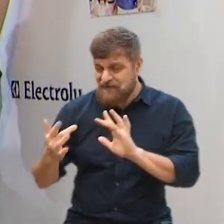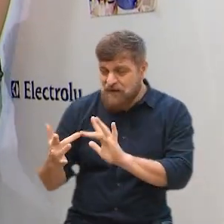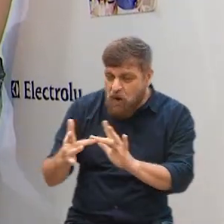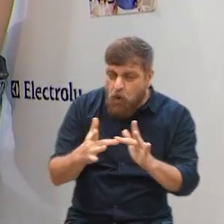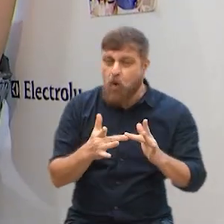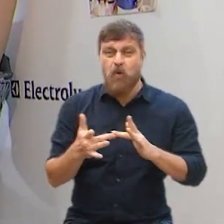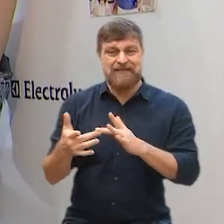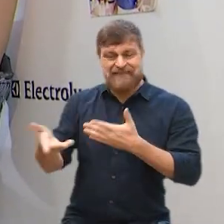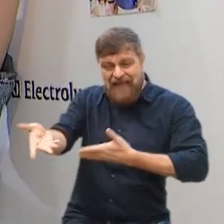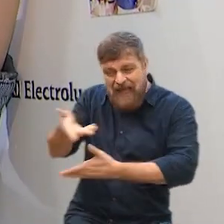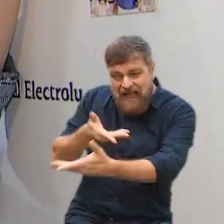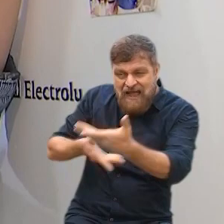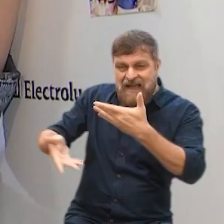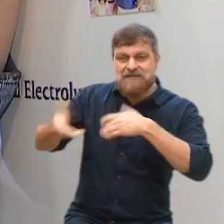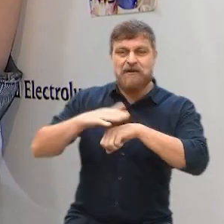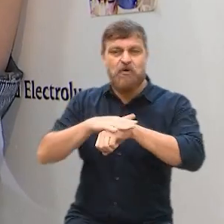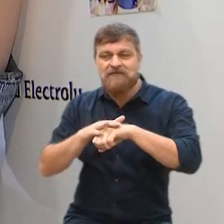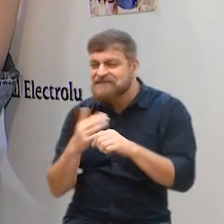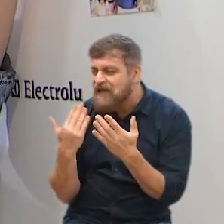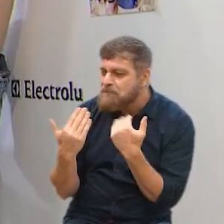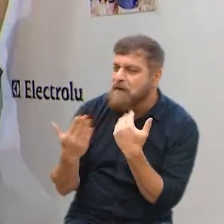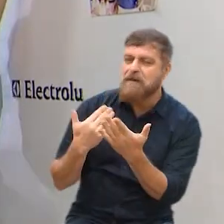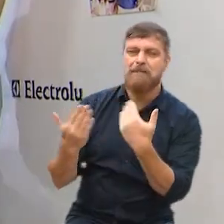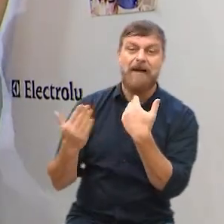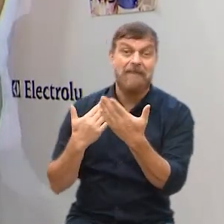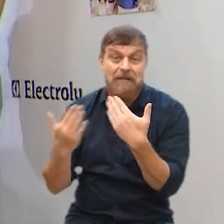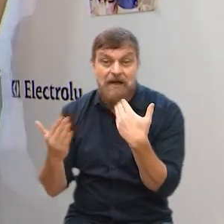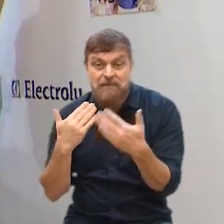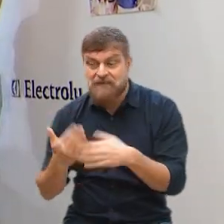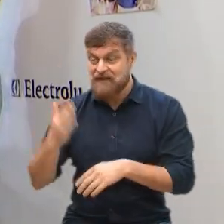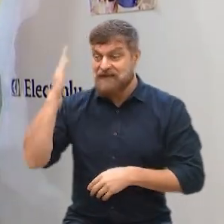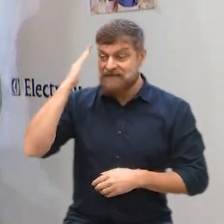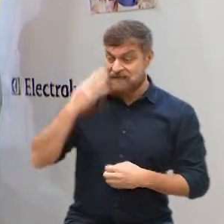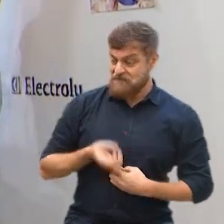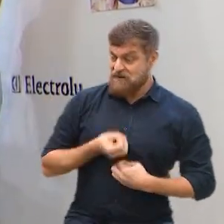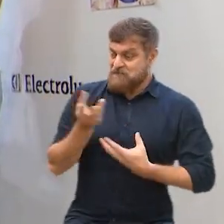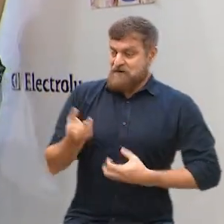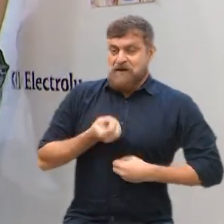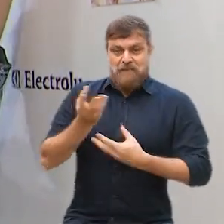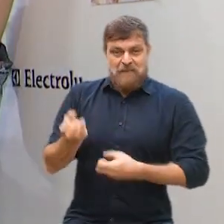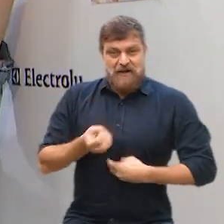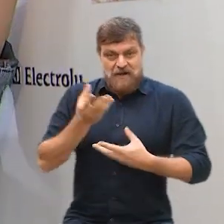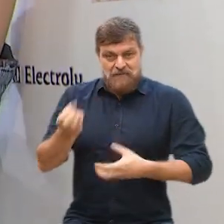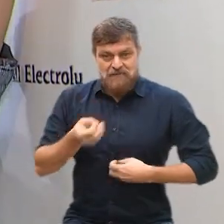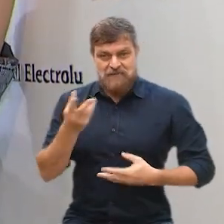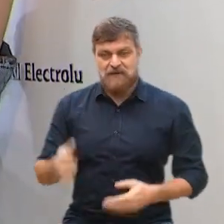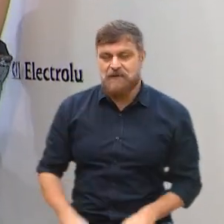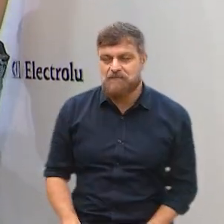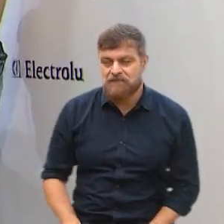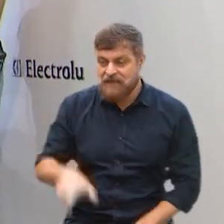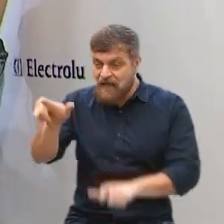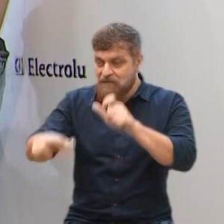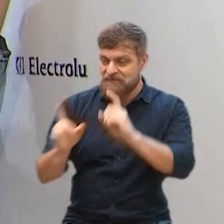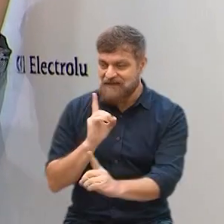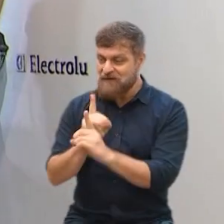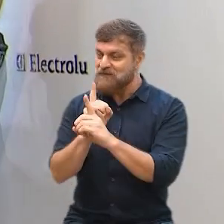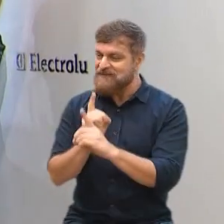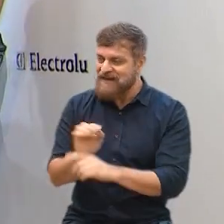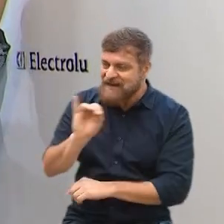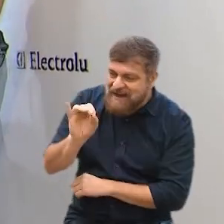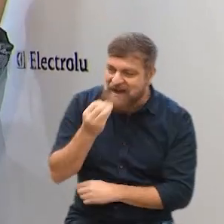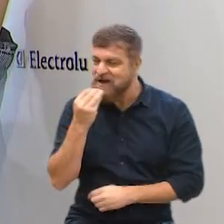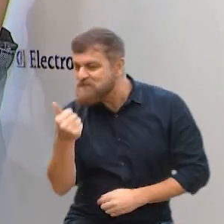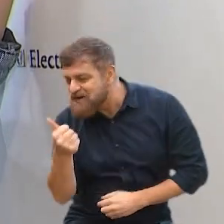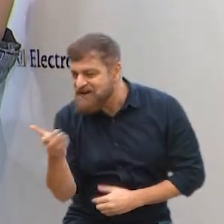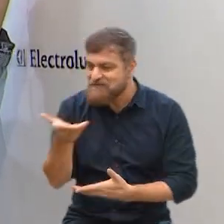contato e dessa coisa de conversar e de saber me expressar. e falar com as pessoas e o bolo